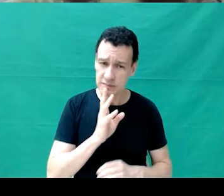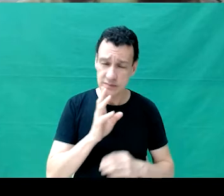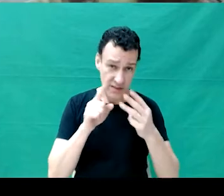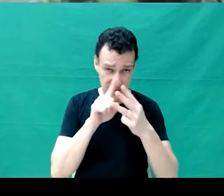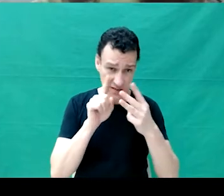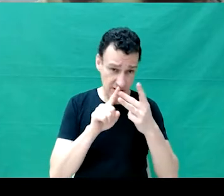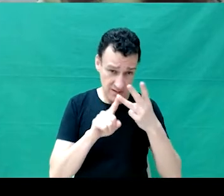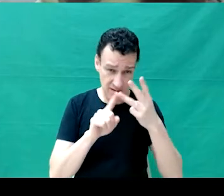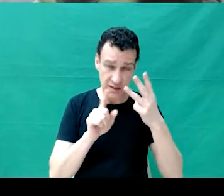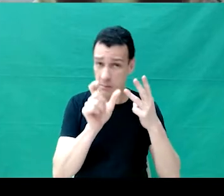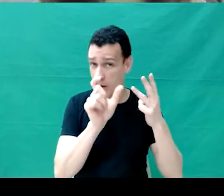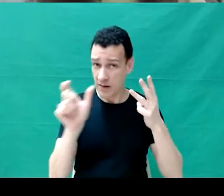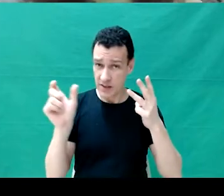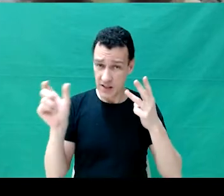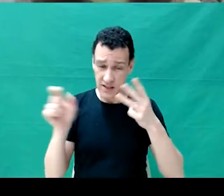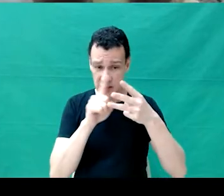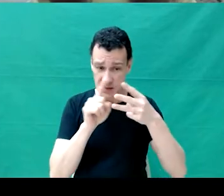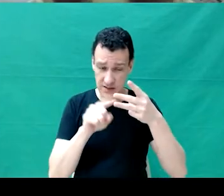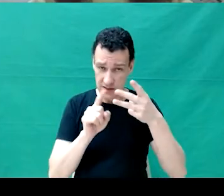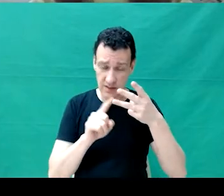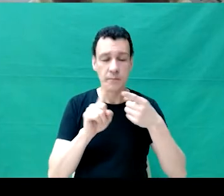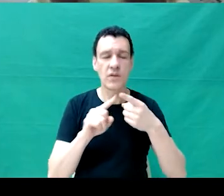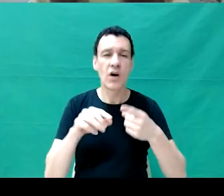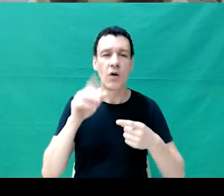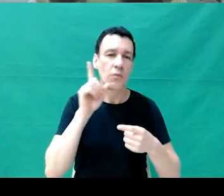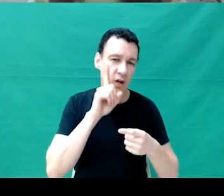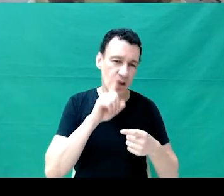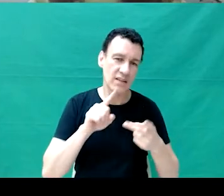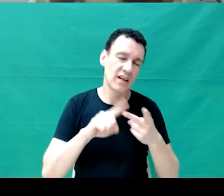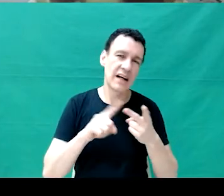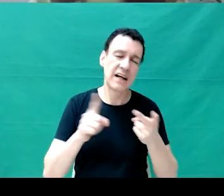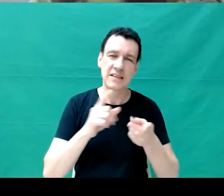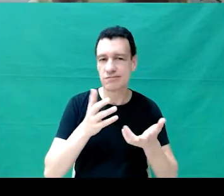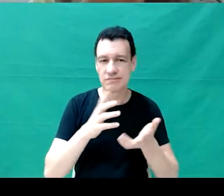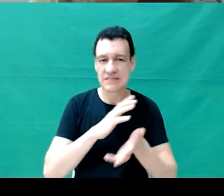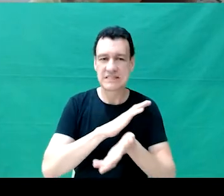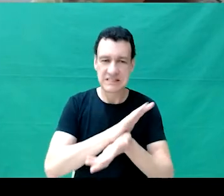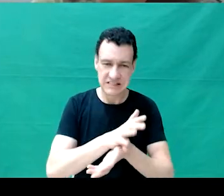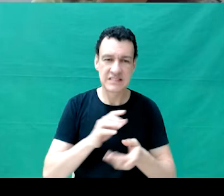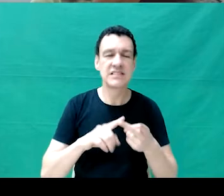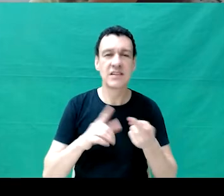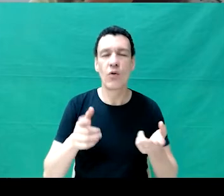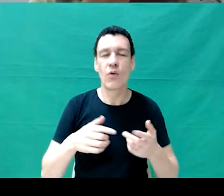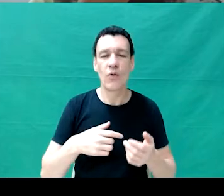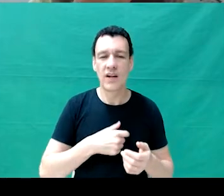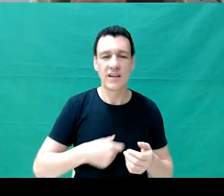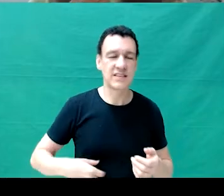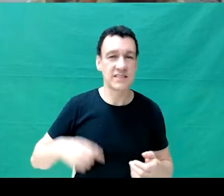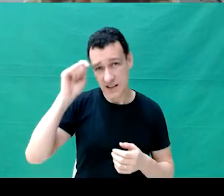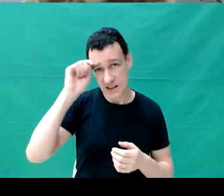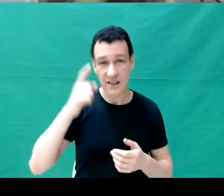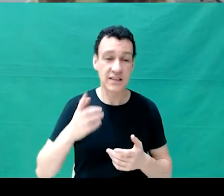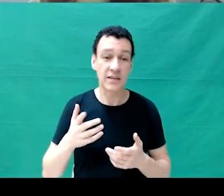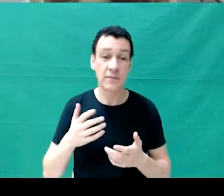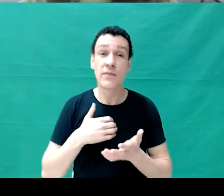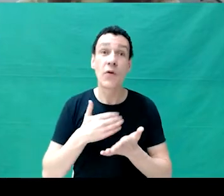esses três termos, né? Mulata, denegrir e lista negra. Eu falo que eu não sei nem por onde